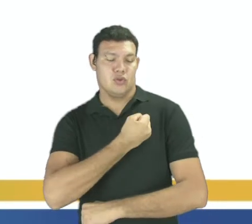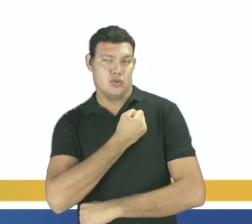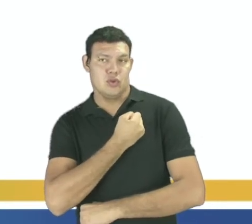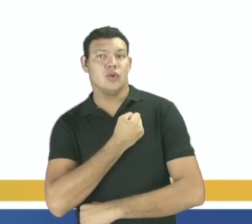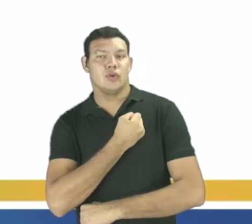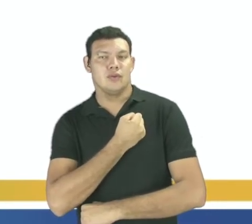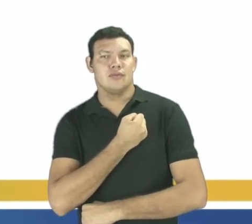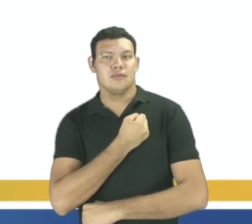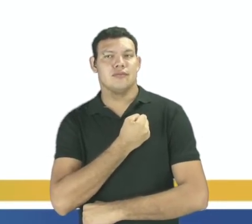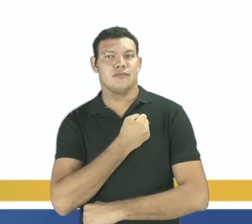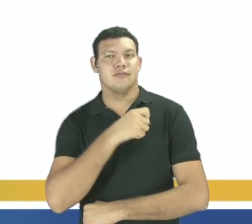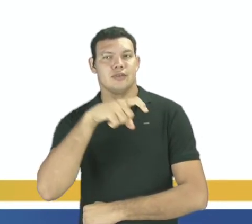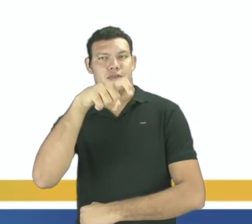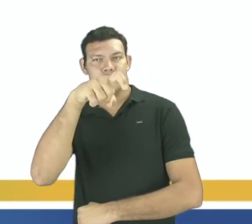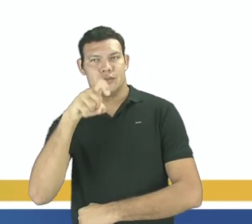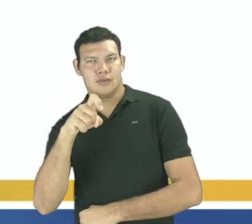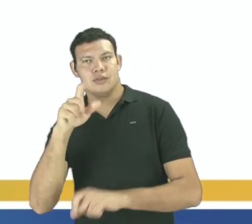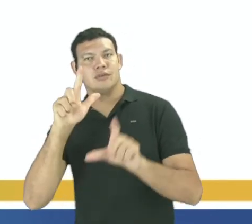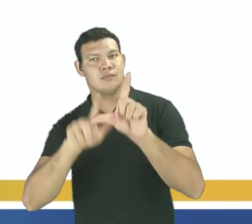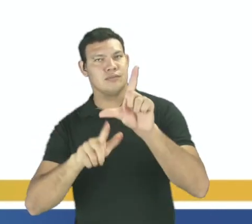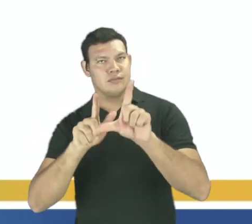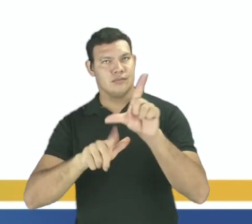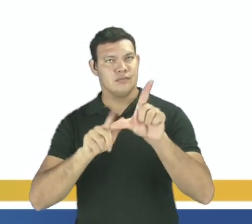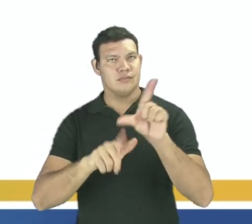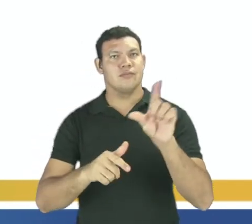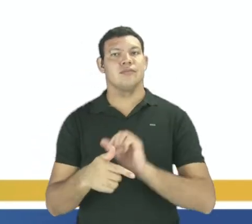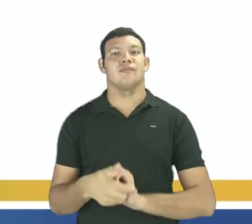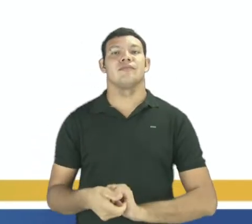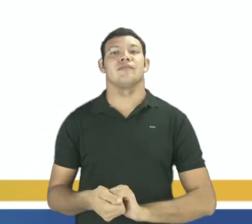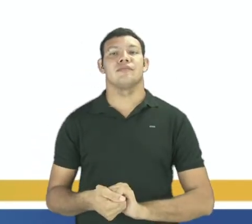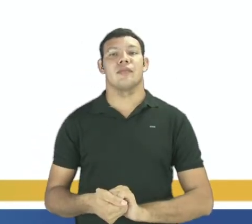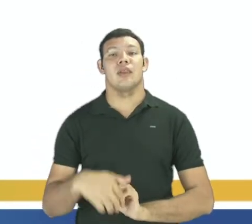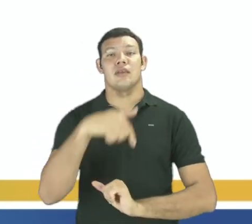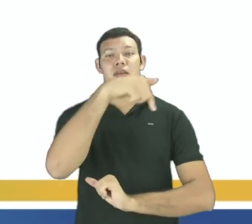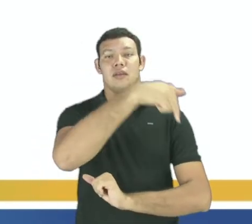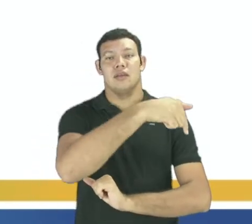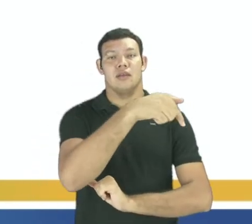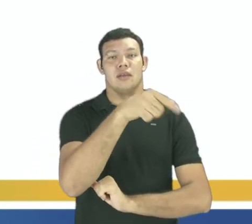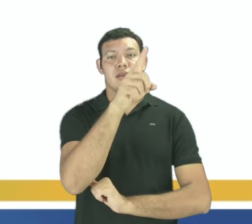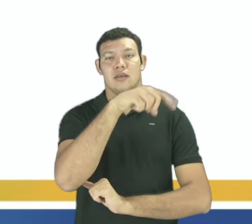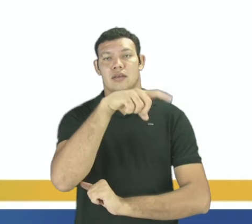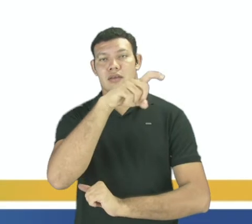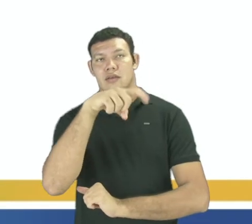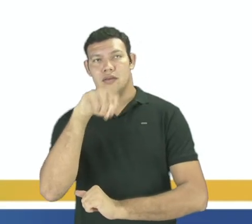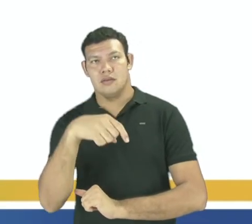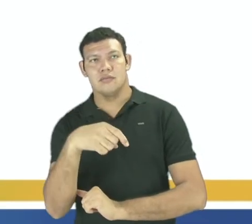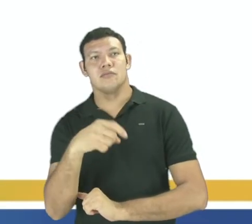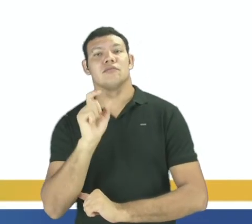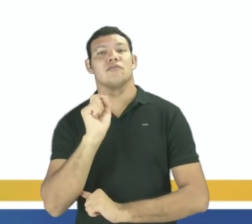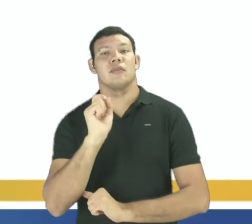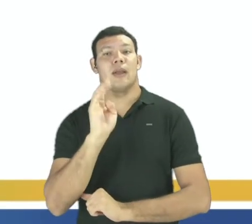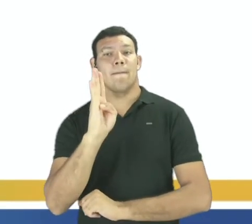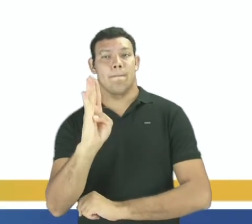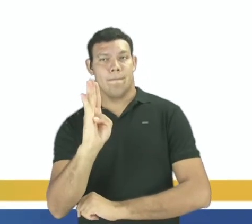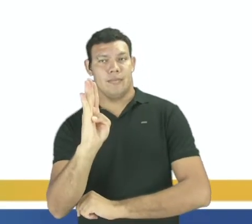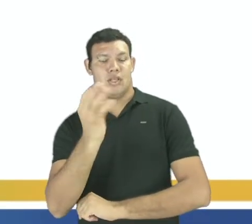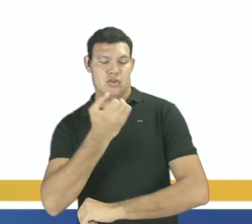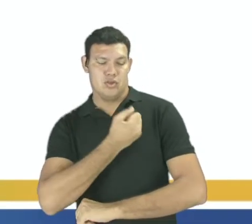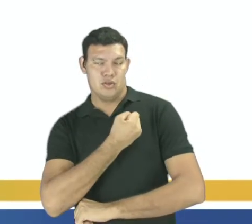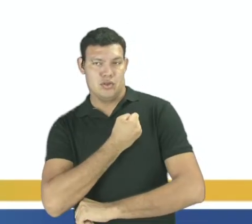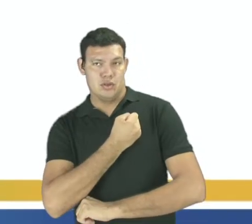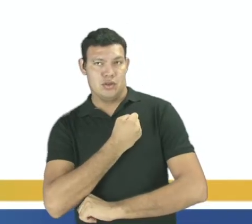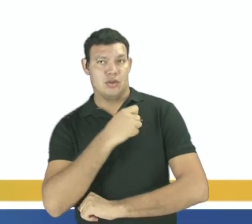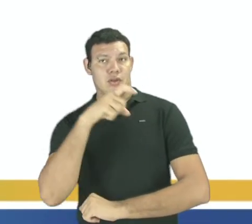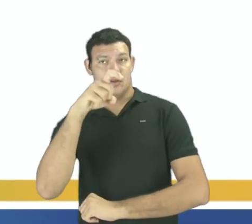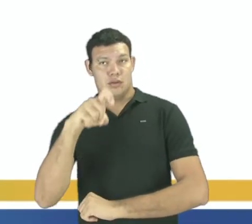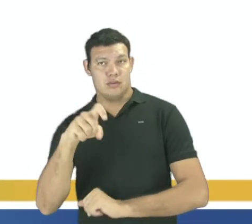variável. Da mesma forma, uma Q de x, onde o meu B representa o número e o x, a variável. Então, da mesma forma, a gente